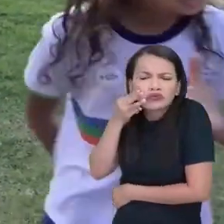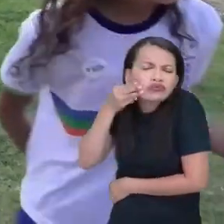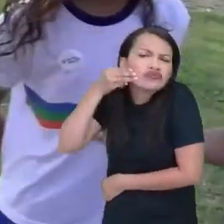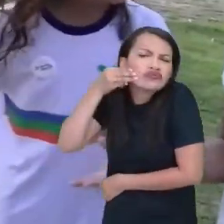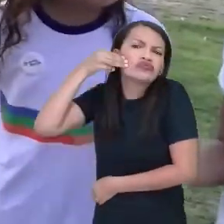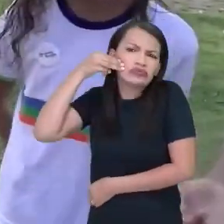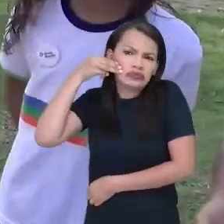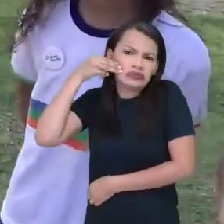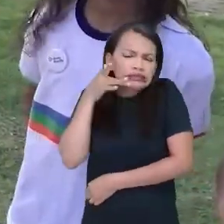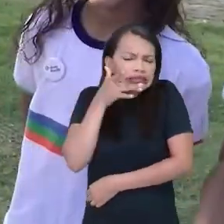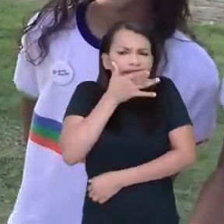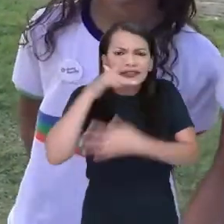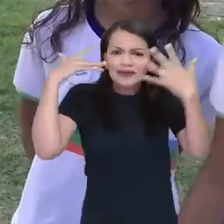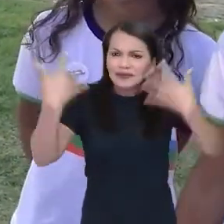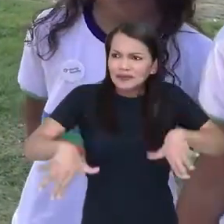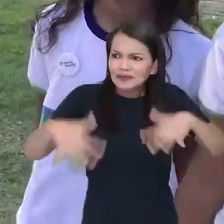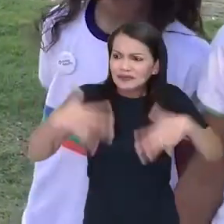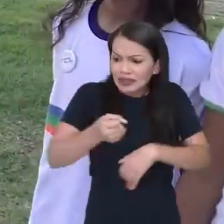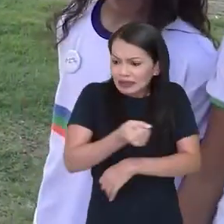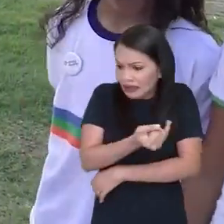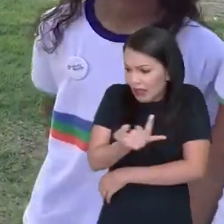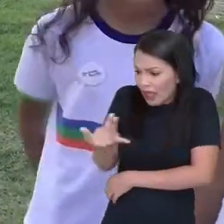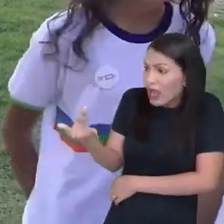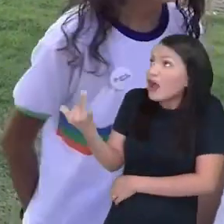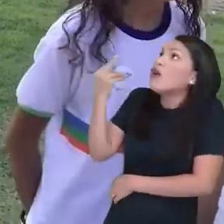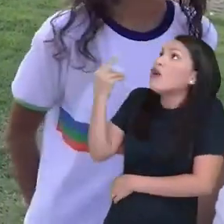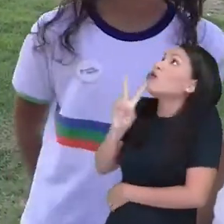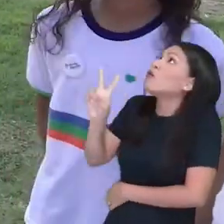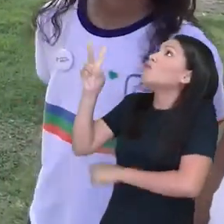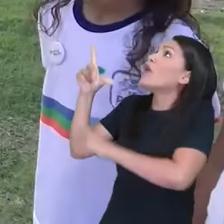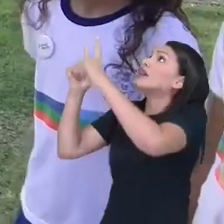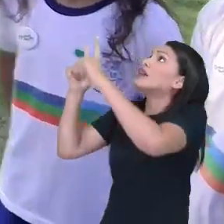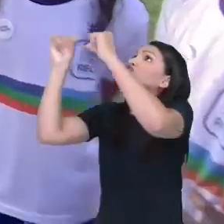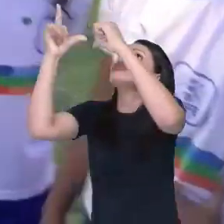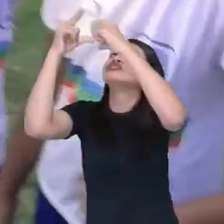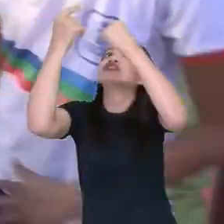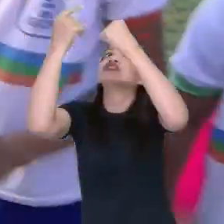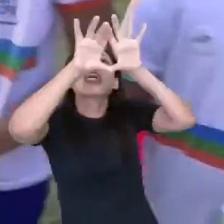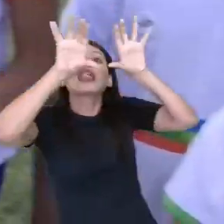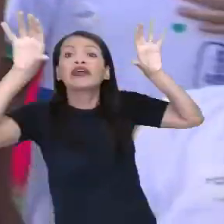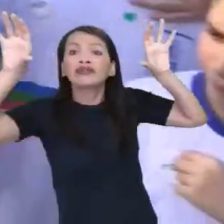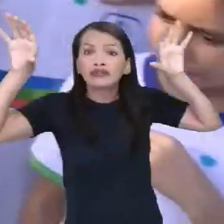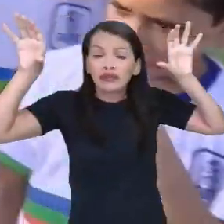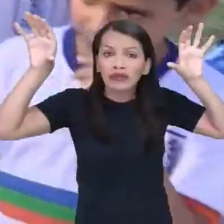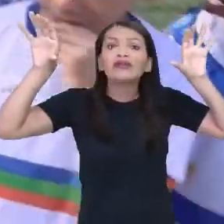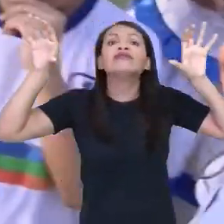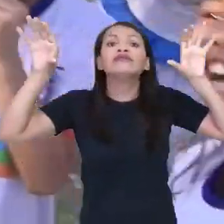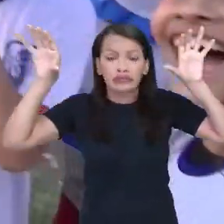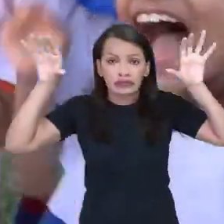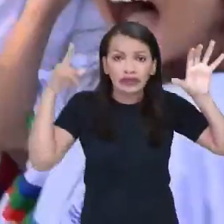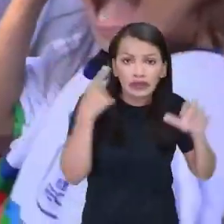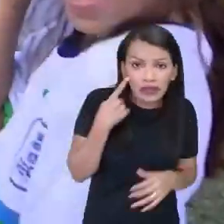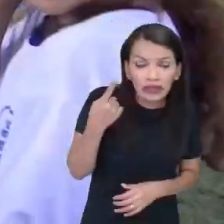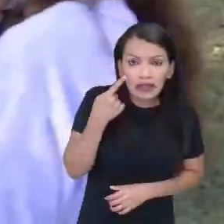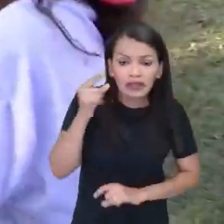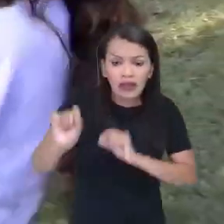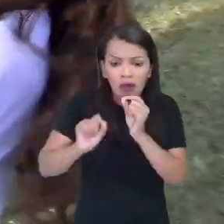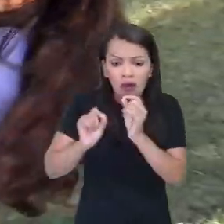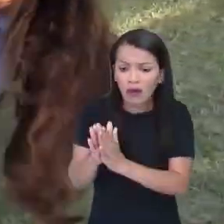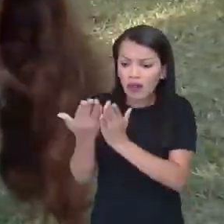à toa com as estrelas do céu fica lindo uma